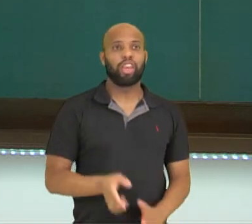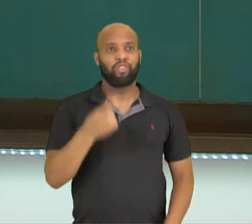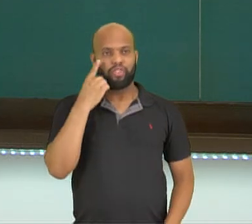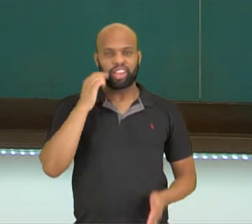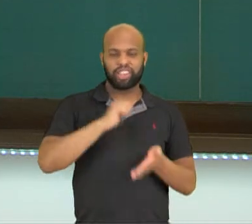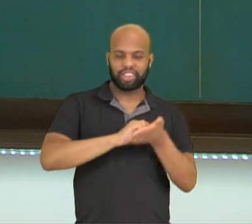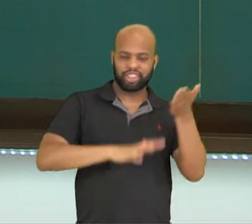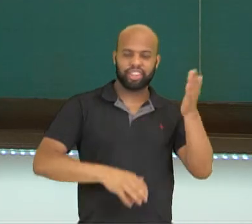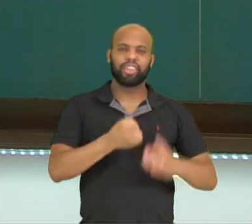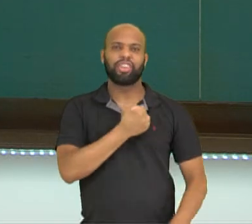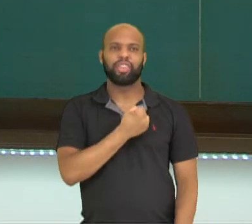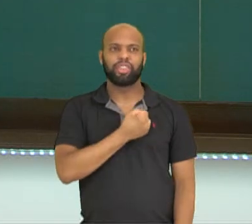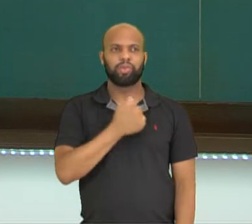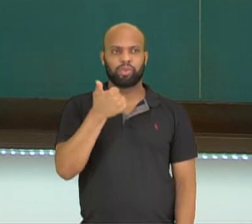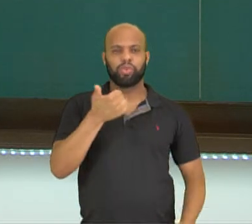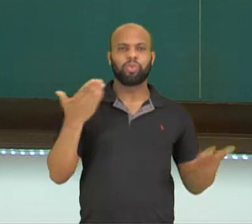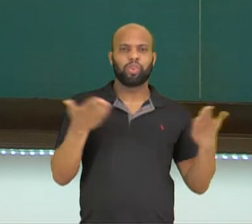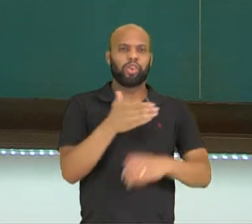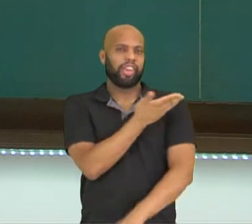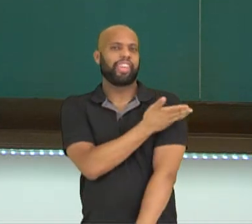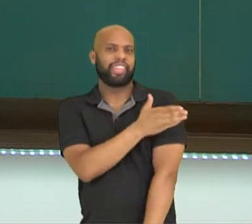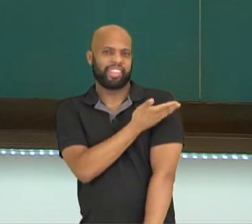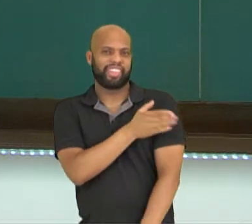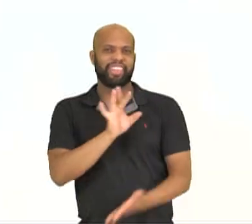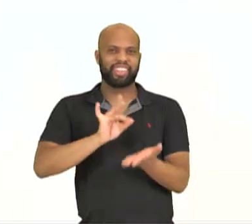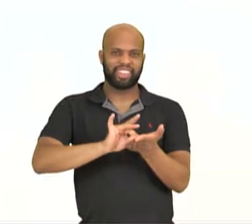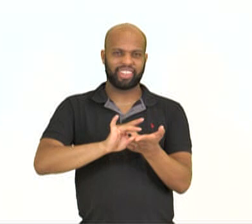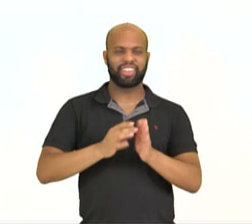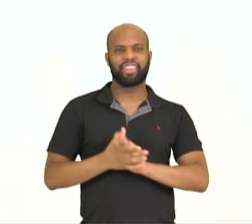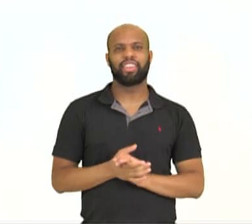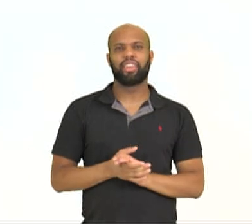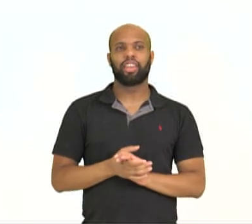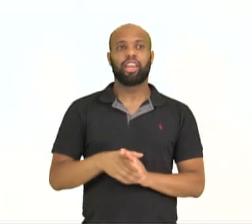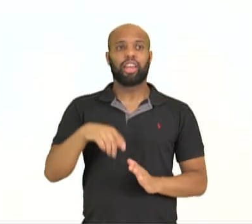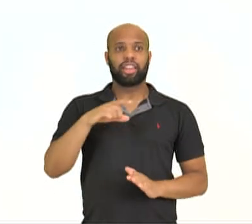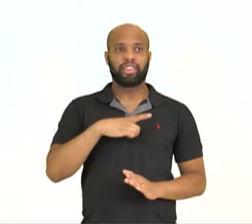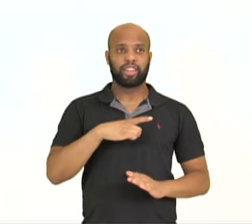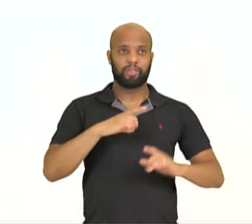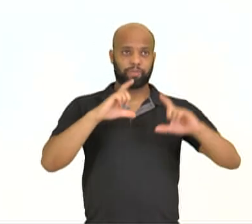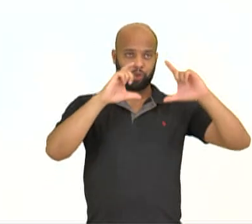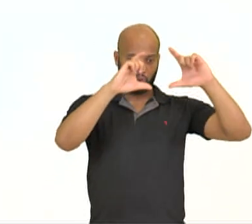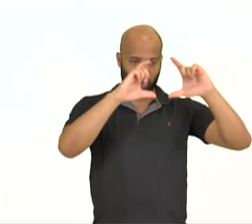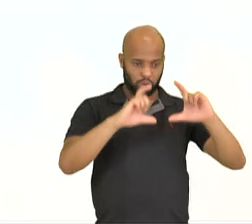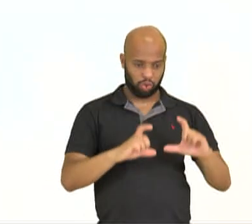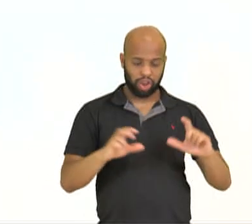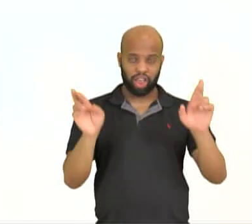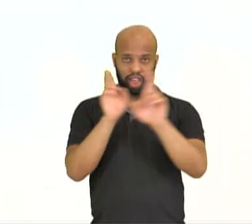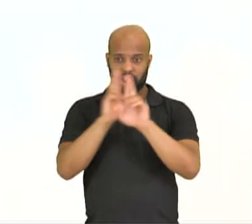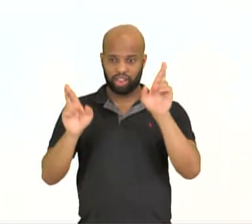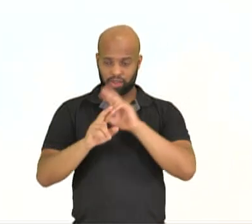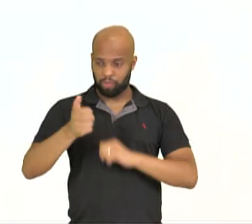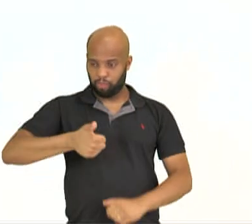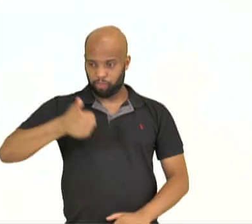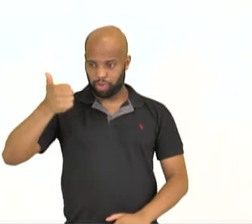Atividade 1, pessoal. Vamos colocar isso aqui em prática. Relacione a segunda coluna de acordo com a primeira.